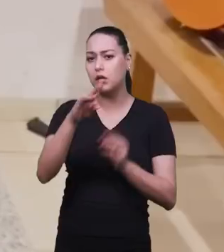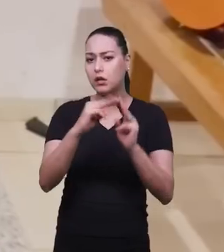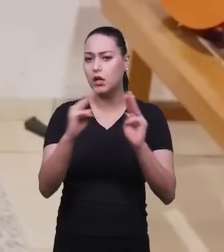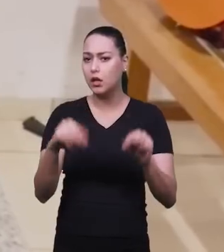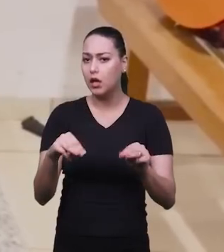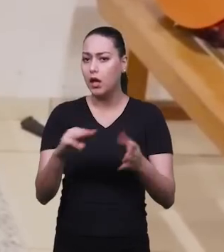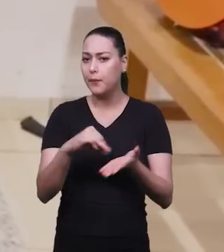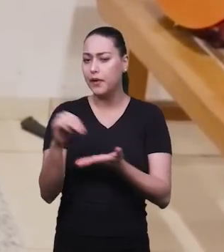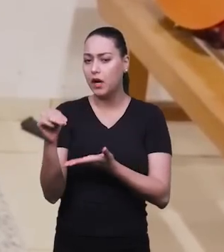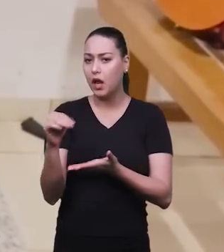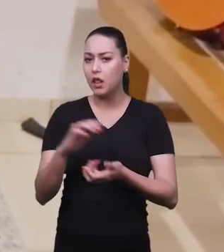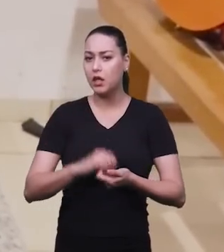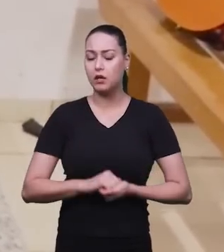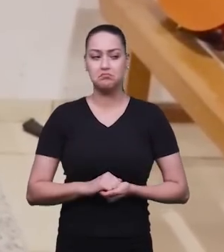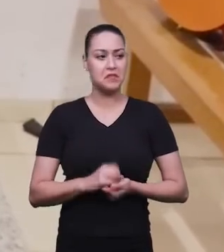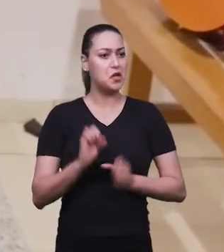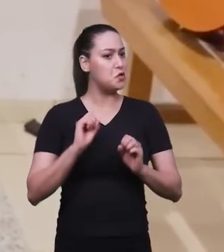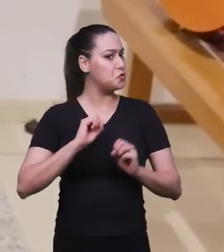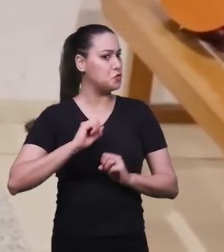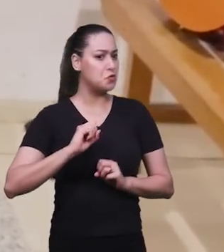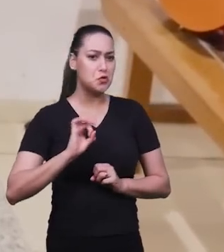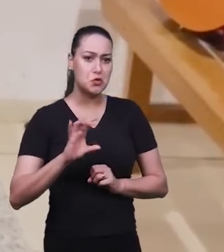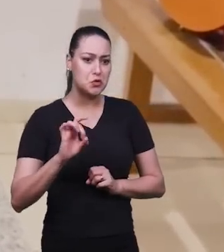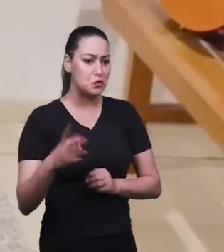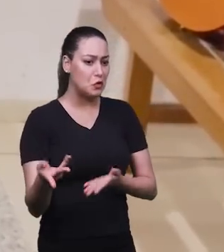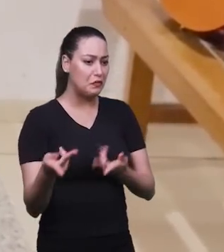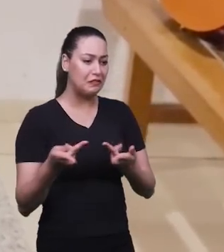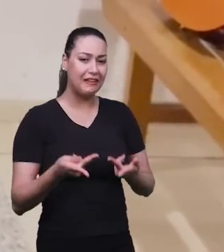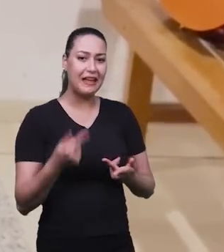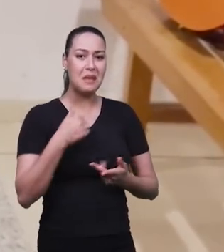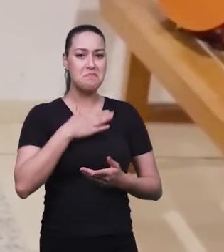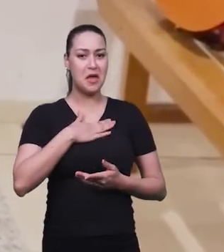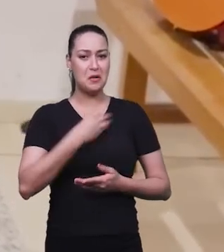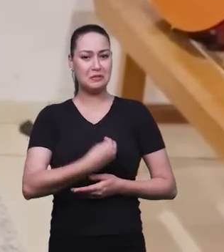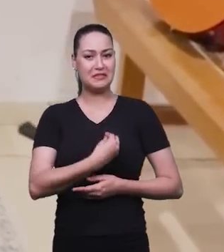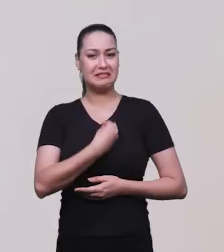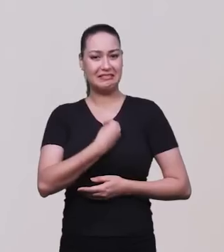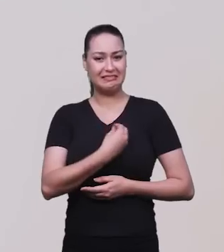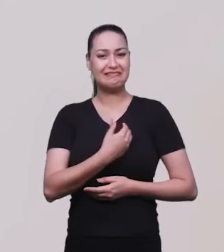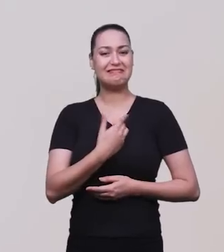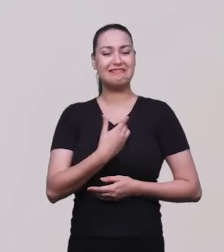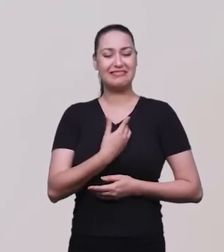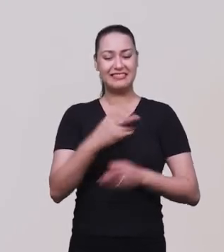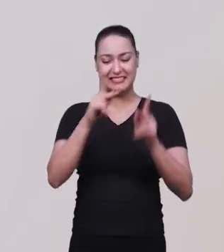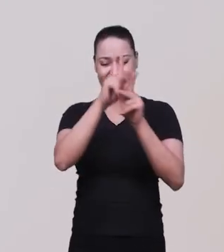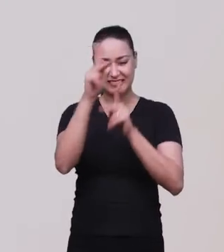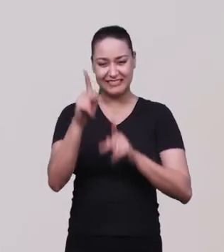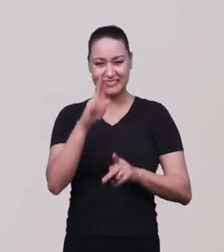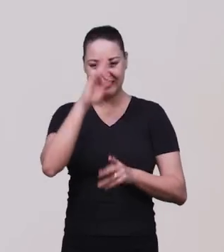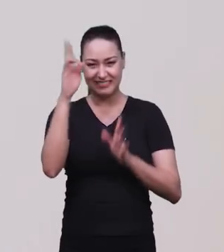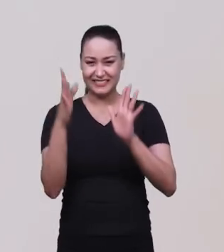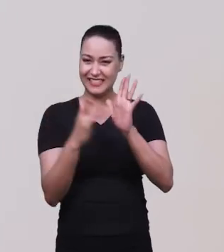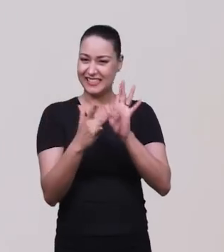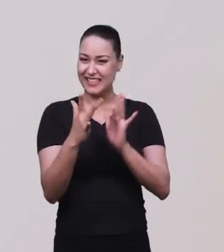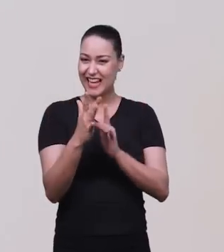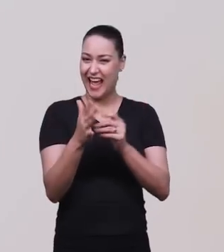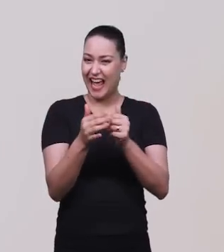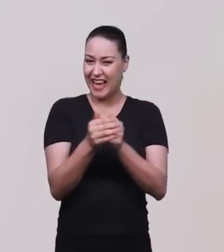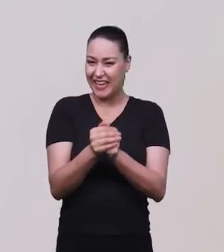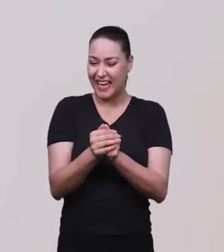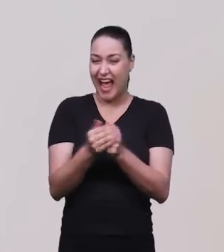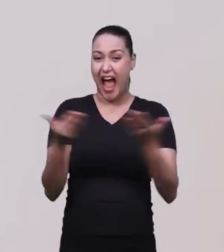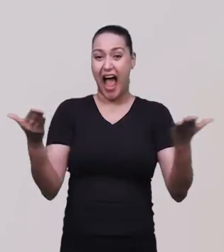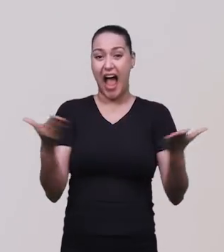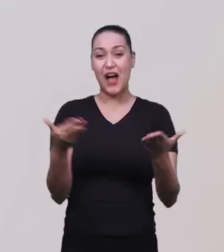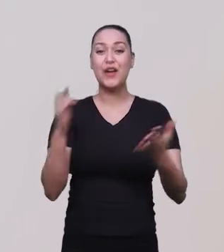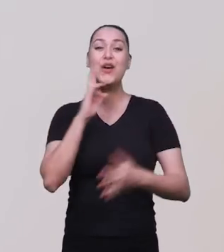irmão respondeu: basta você vir. Ele disse: aqui é o meu lugar. A paz, Senhor. Vamos agora para Rondônia, onde